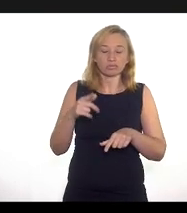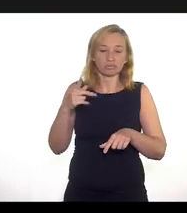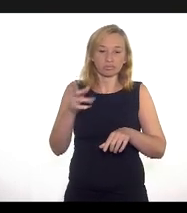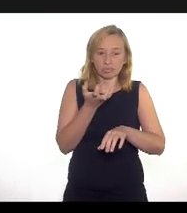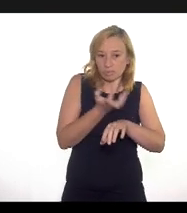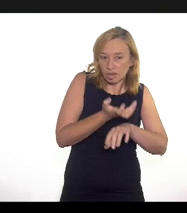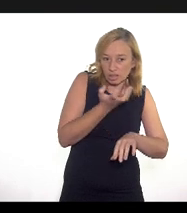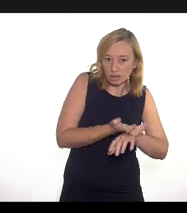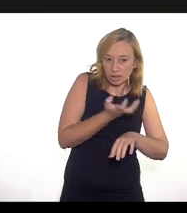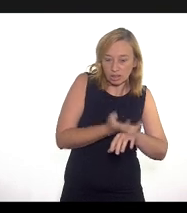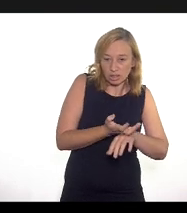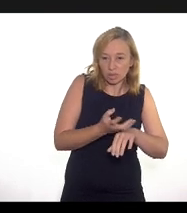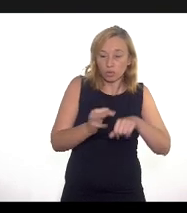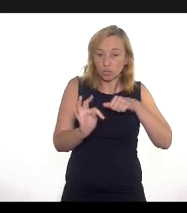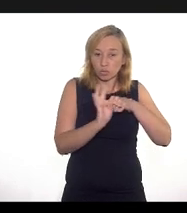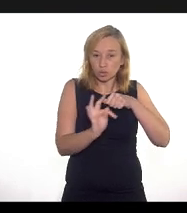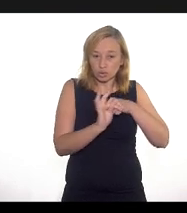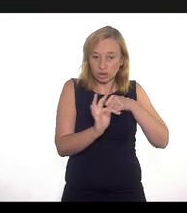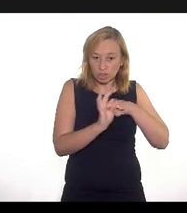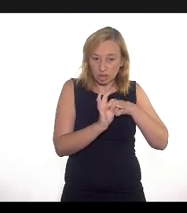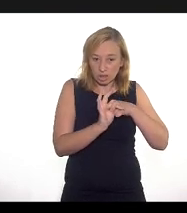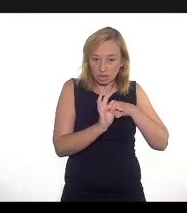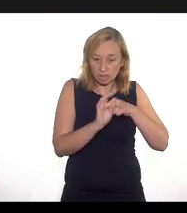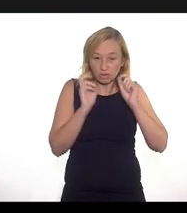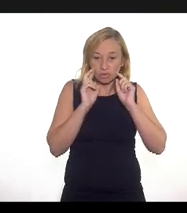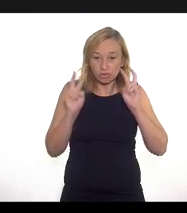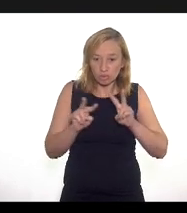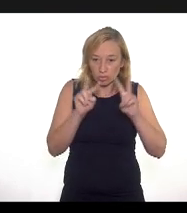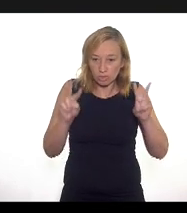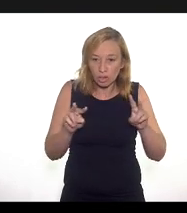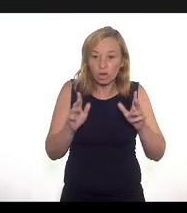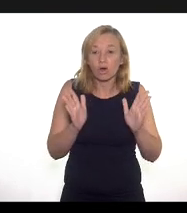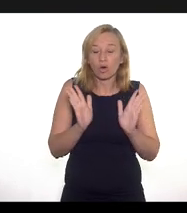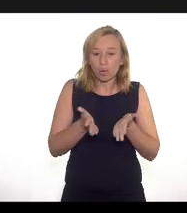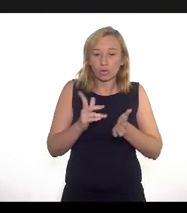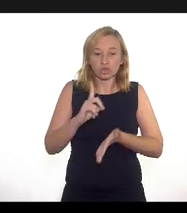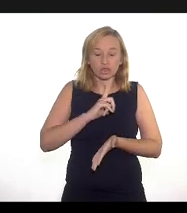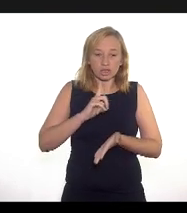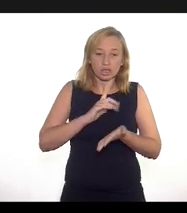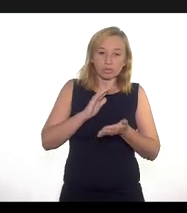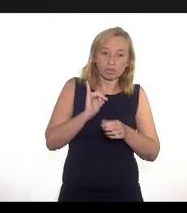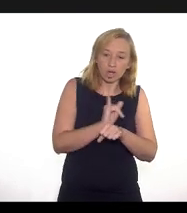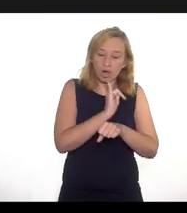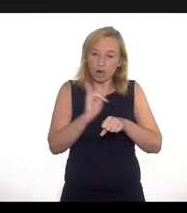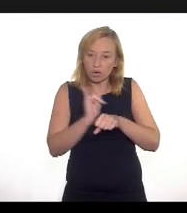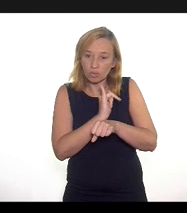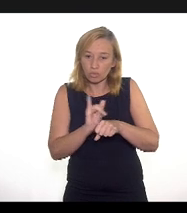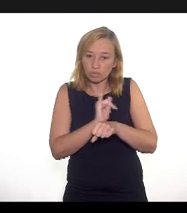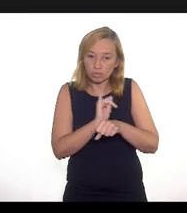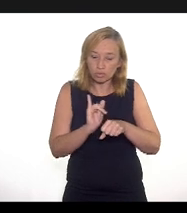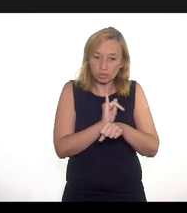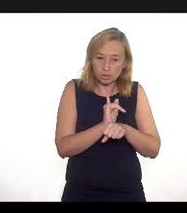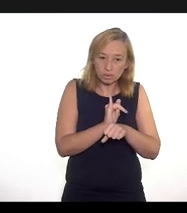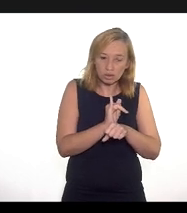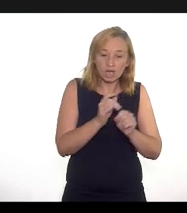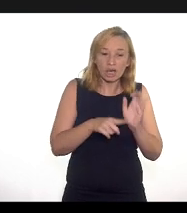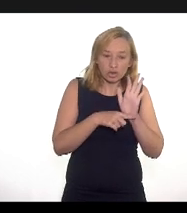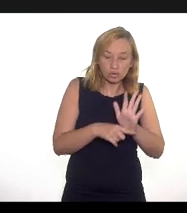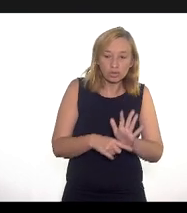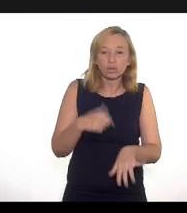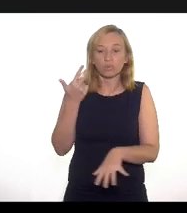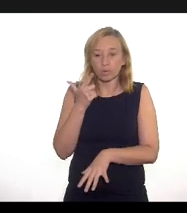um parecer técnico de viabilidade, porque hoje a gente tem alguns simuladores, alguns recursos que a gente